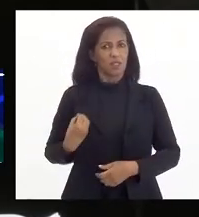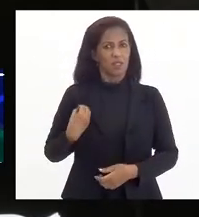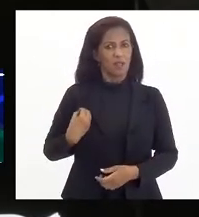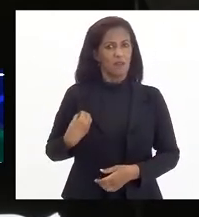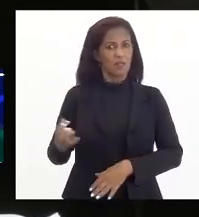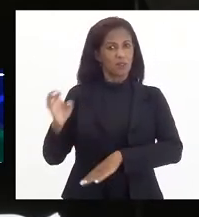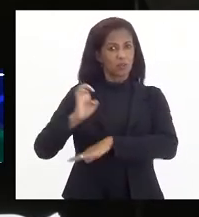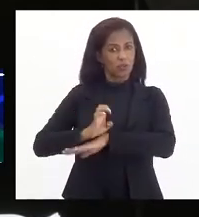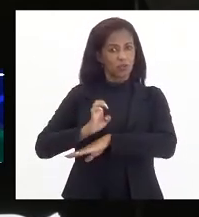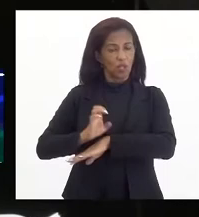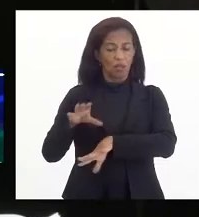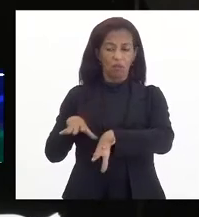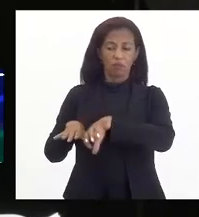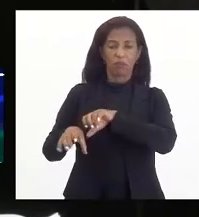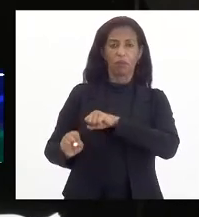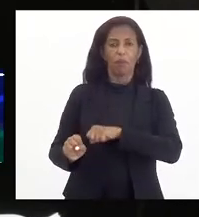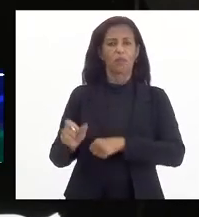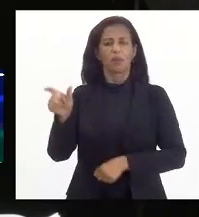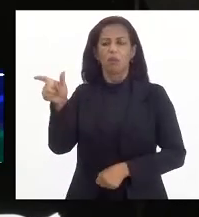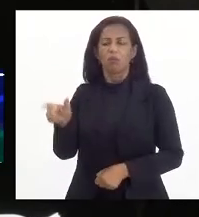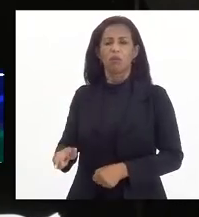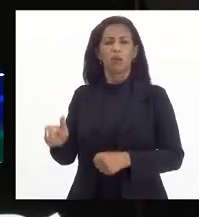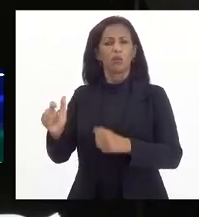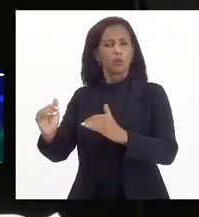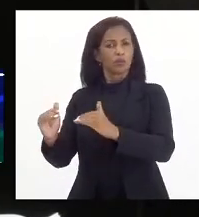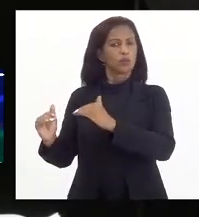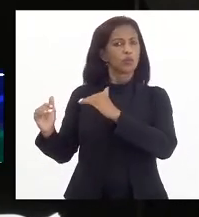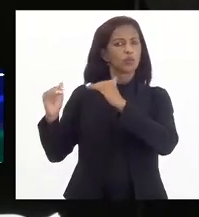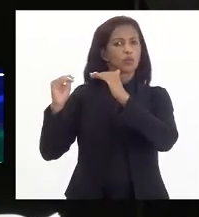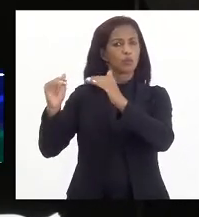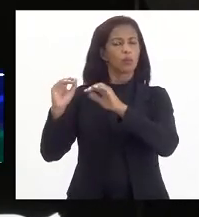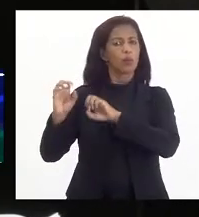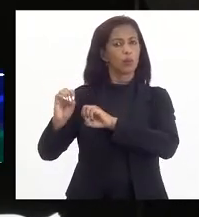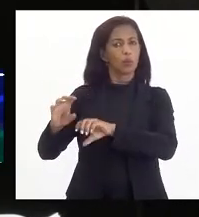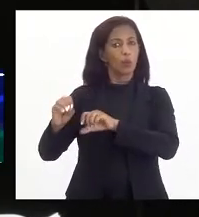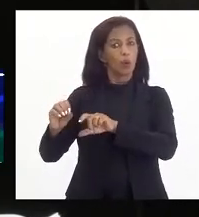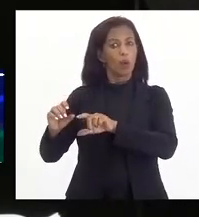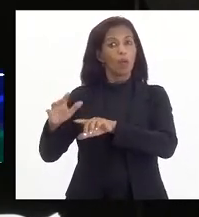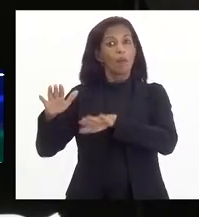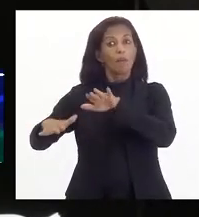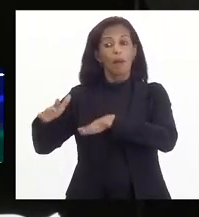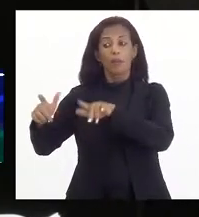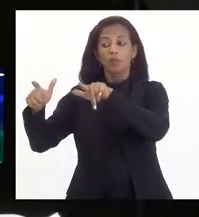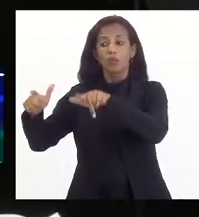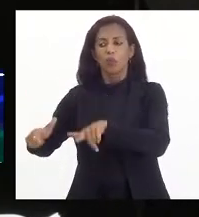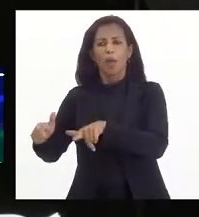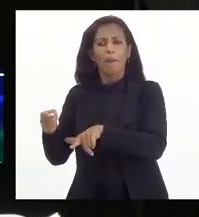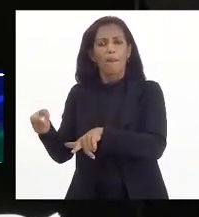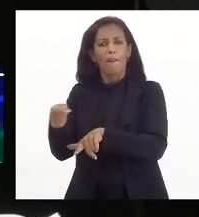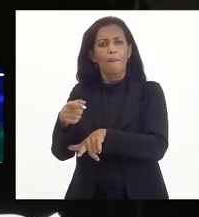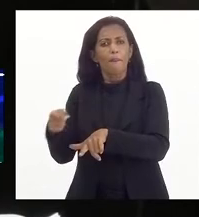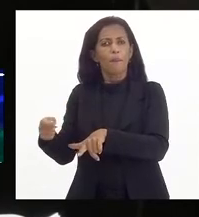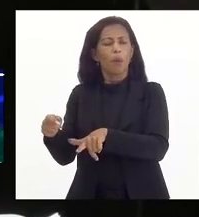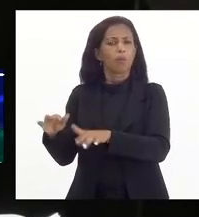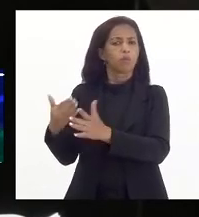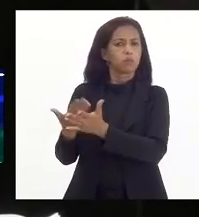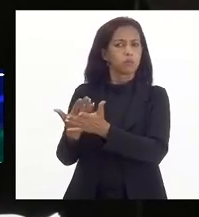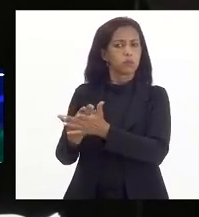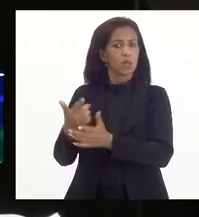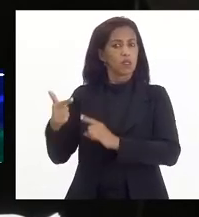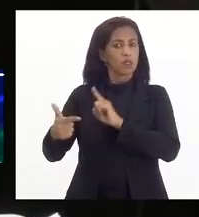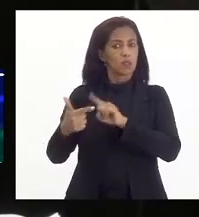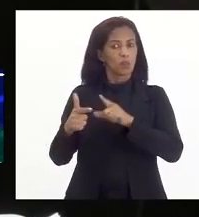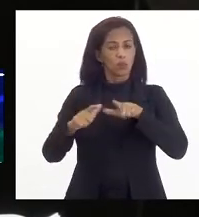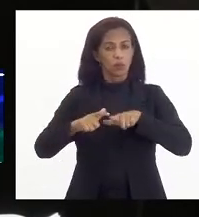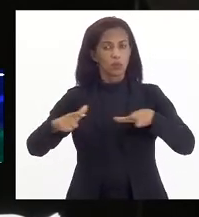maior do estado na formação pessoal do nível superior sobretudo em regiões de pouca atendidas segundo que a